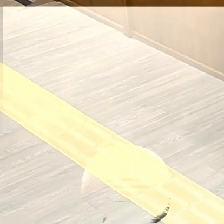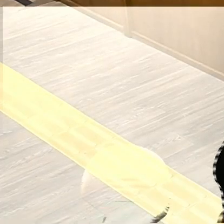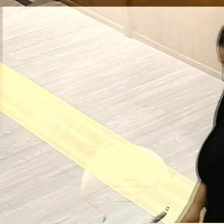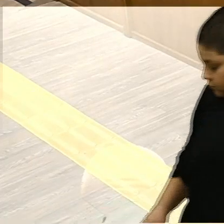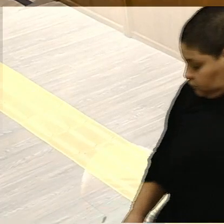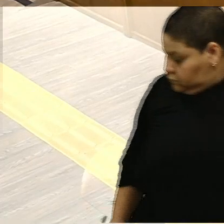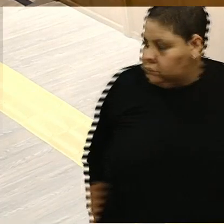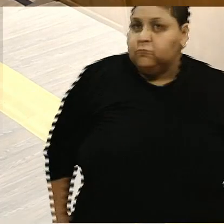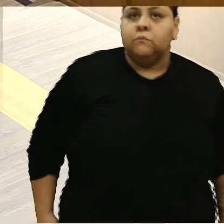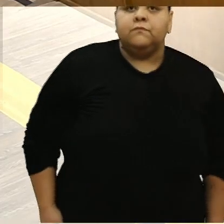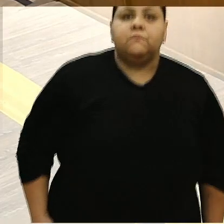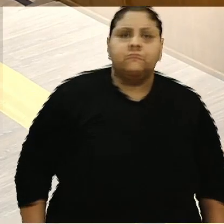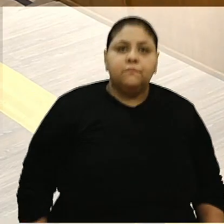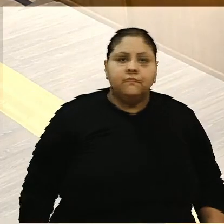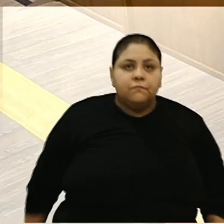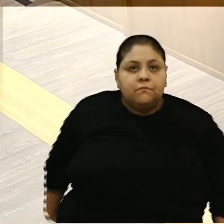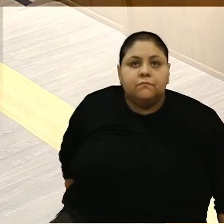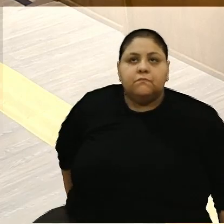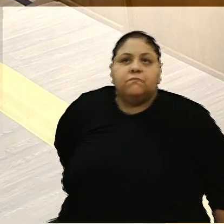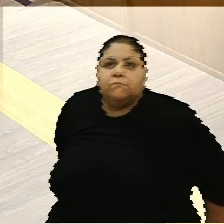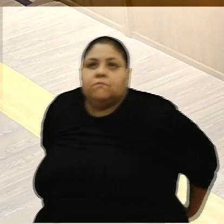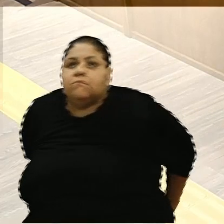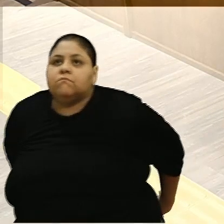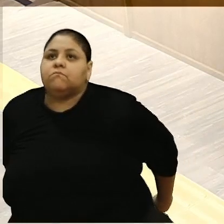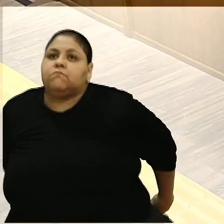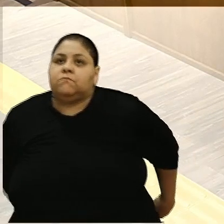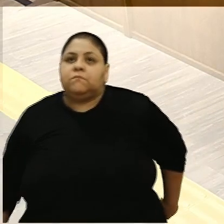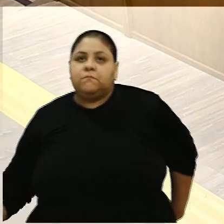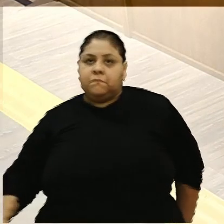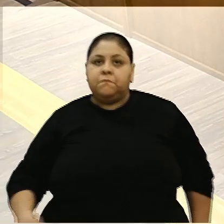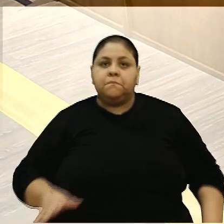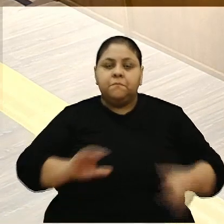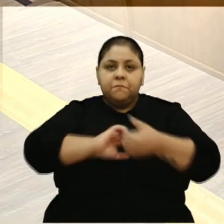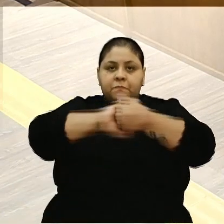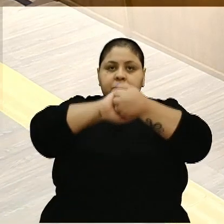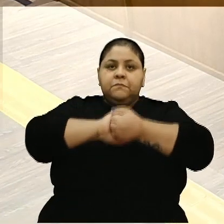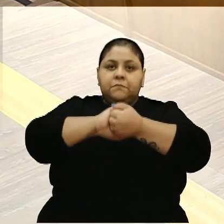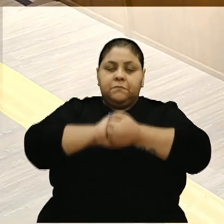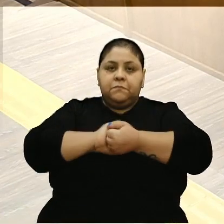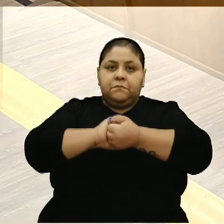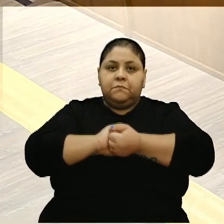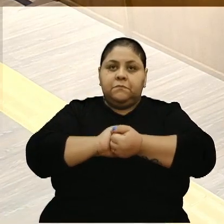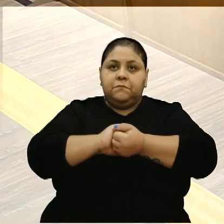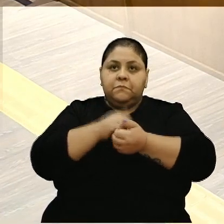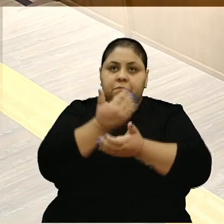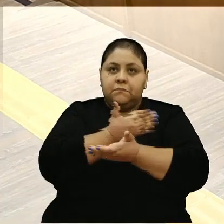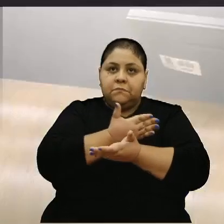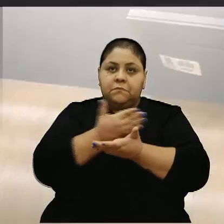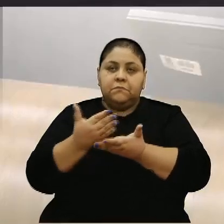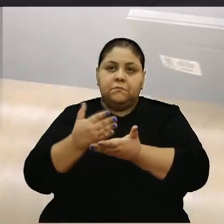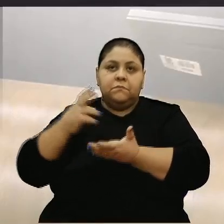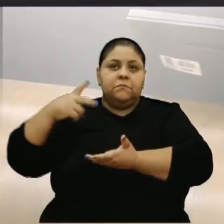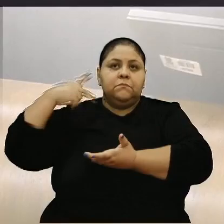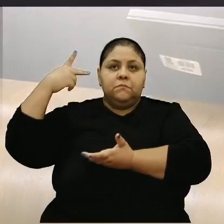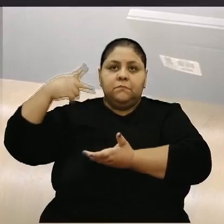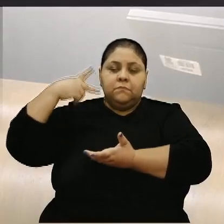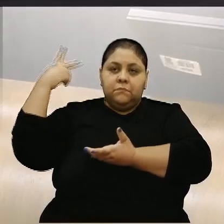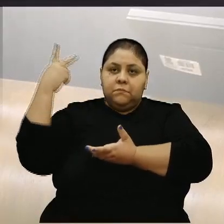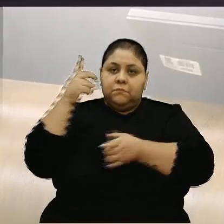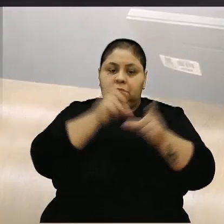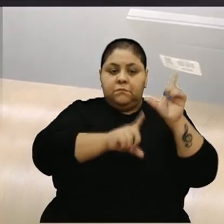pela iniciativa e saudar novamente as colegas vereadoras, minhas amigas, a Daia e a